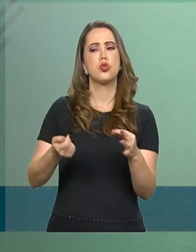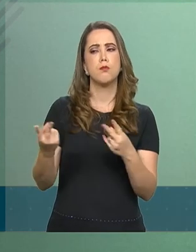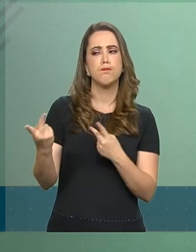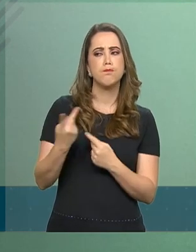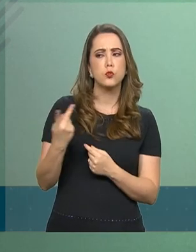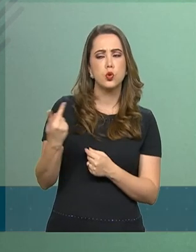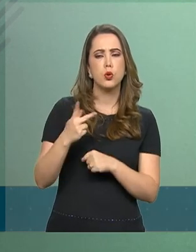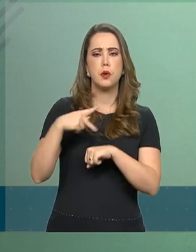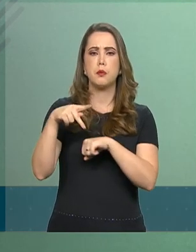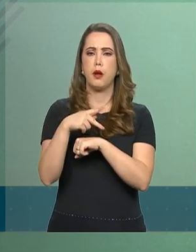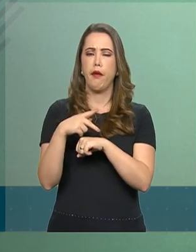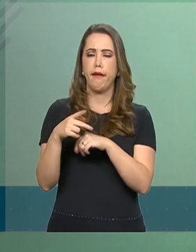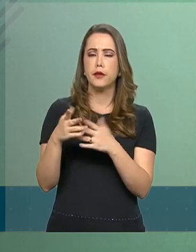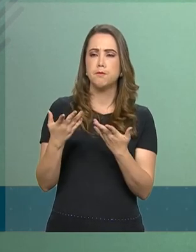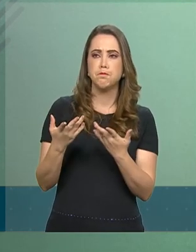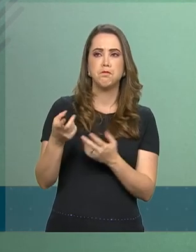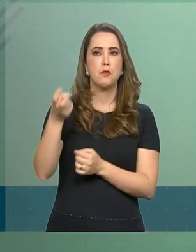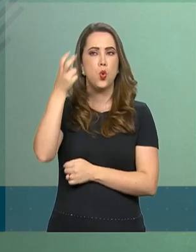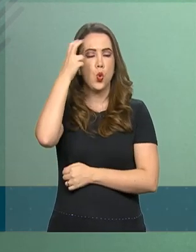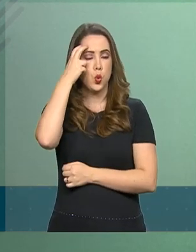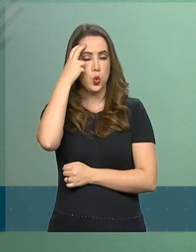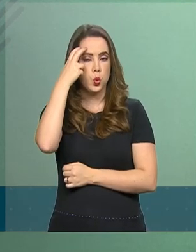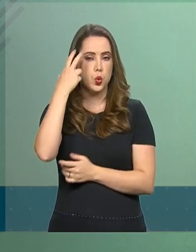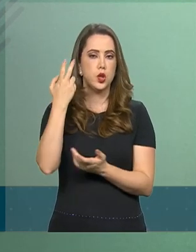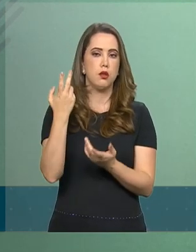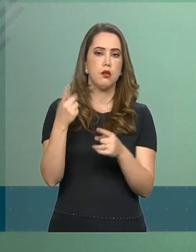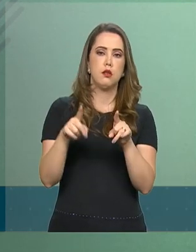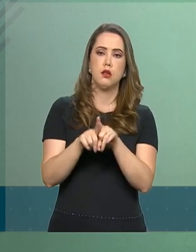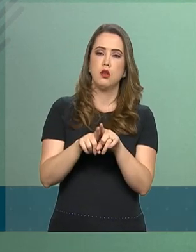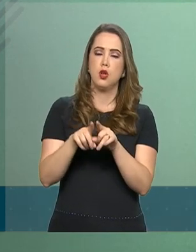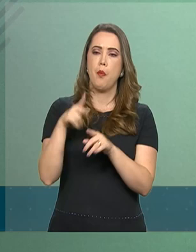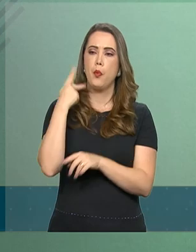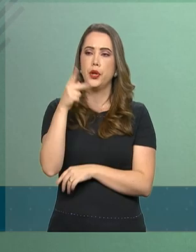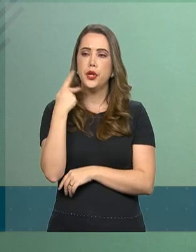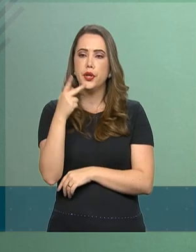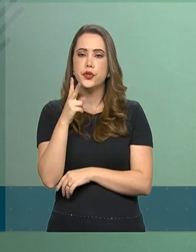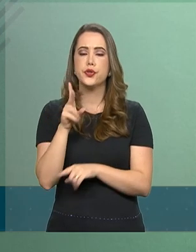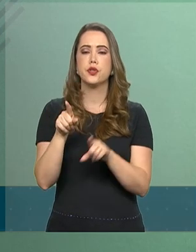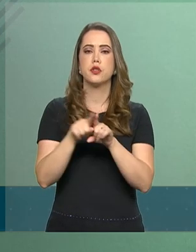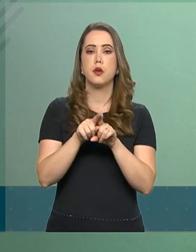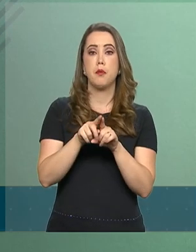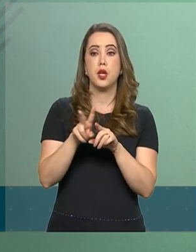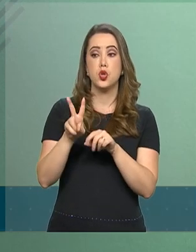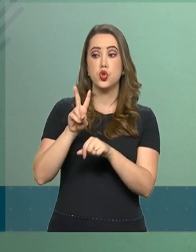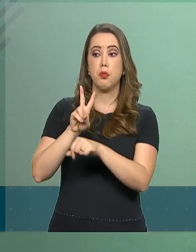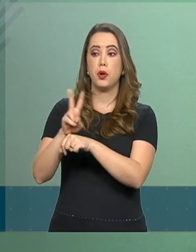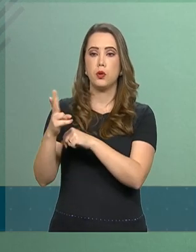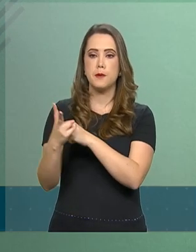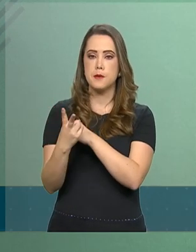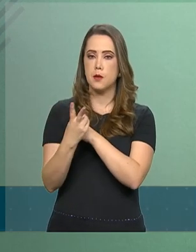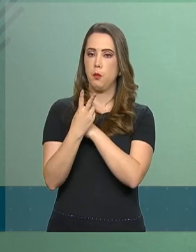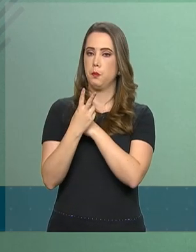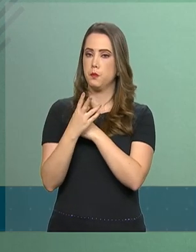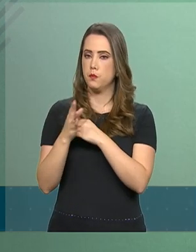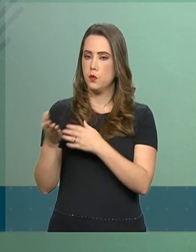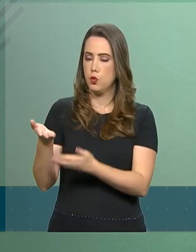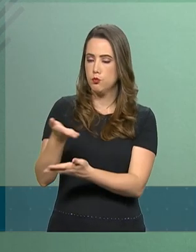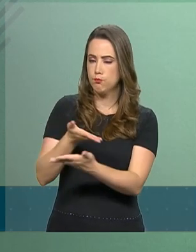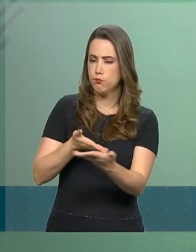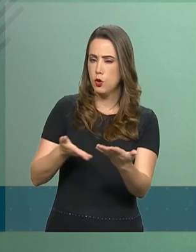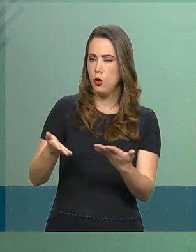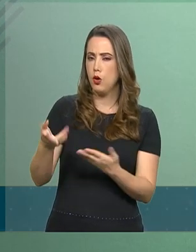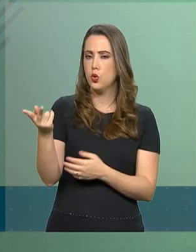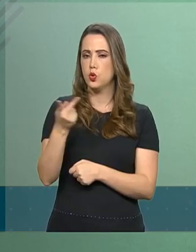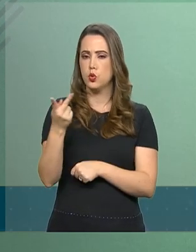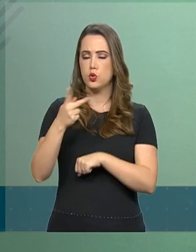operação cultural consultas políticas de defesa a secretária eles